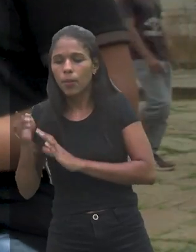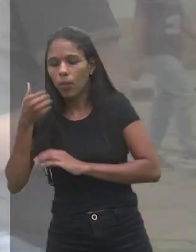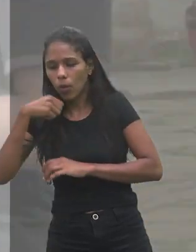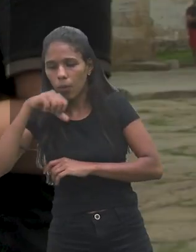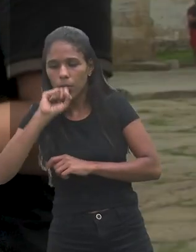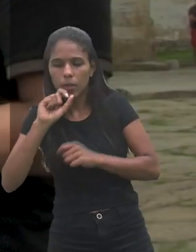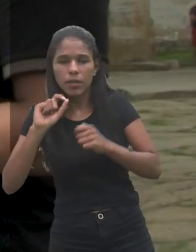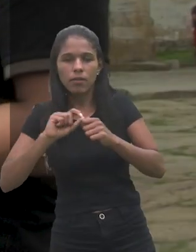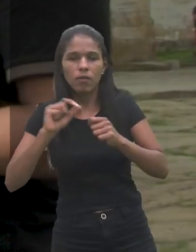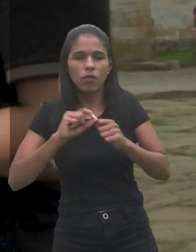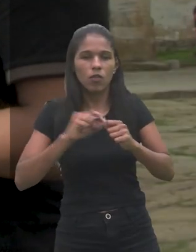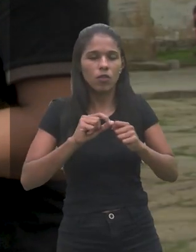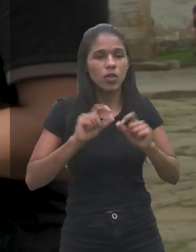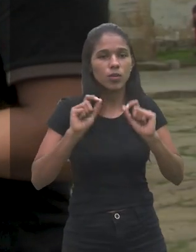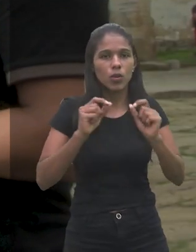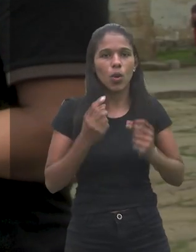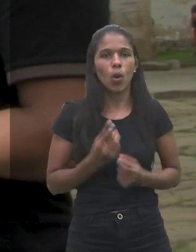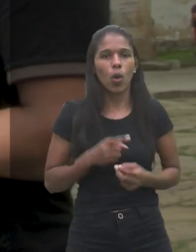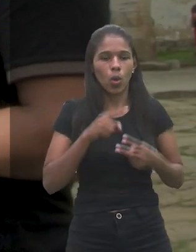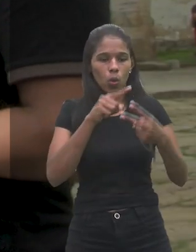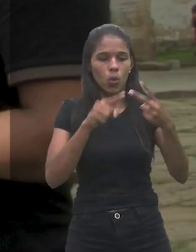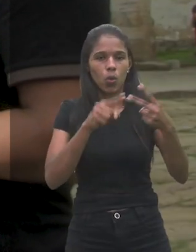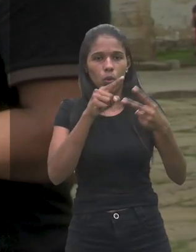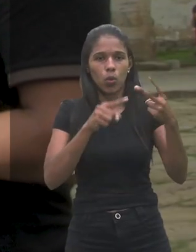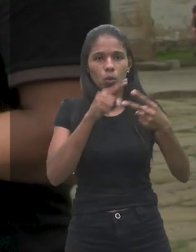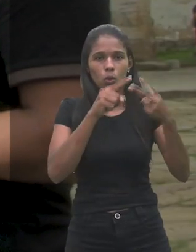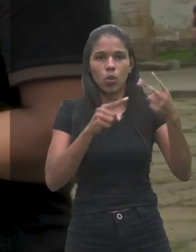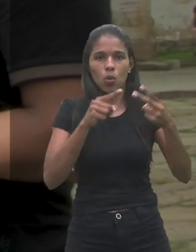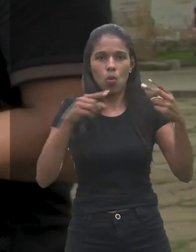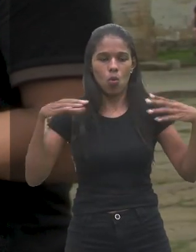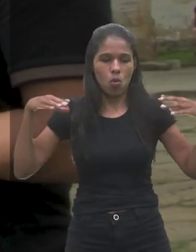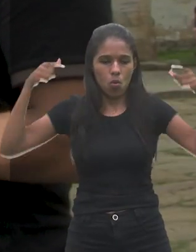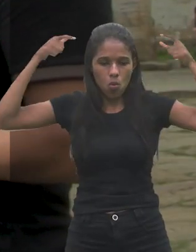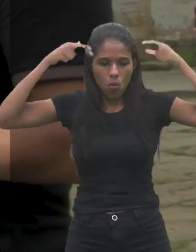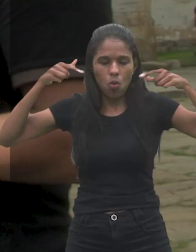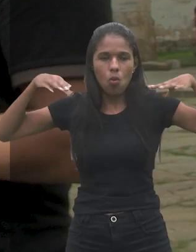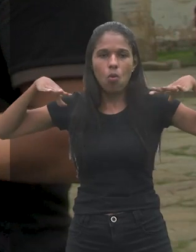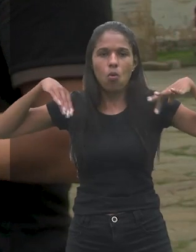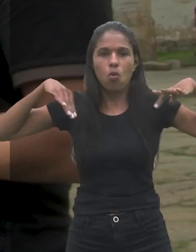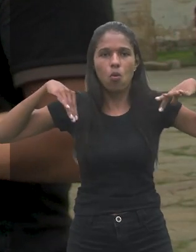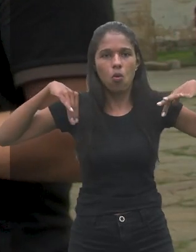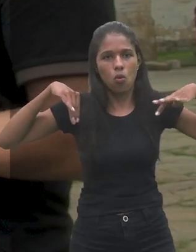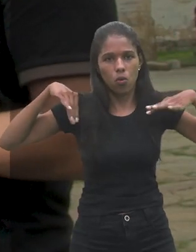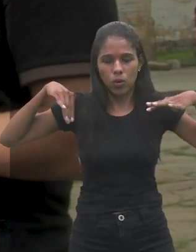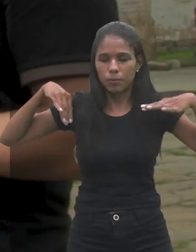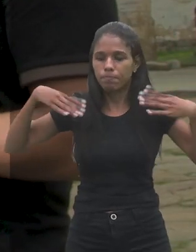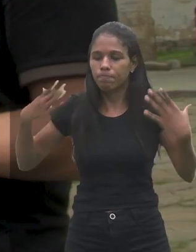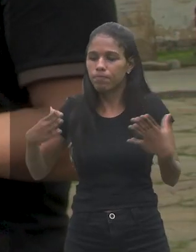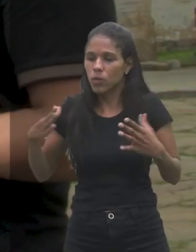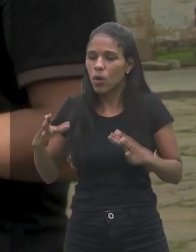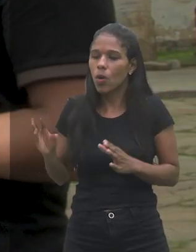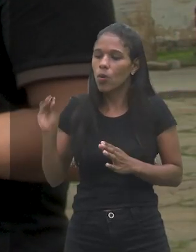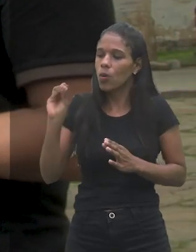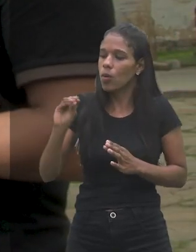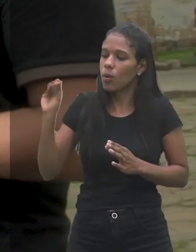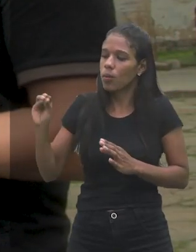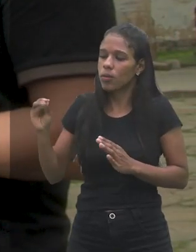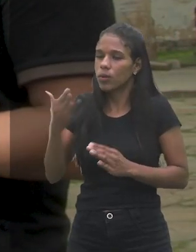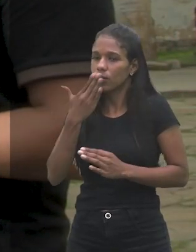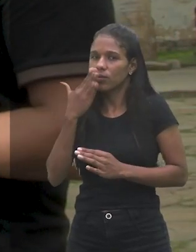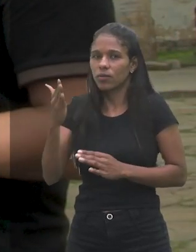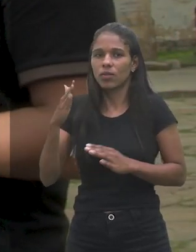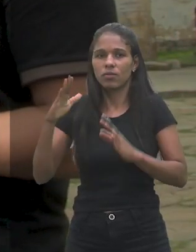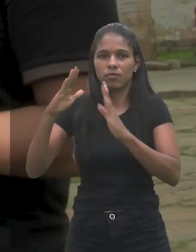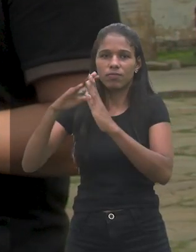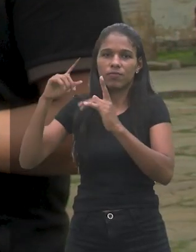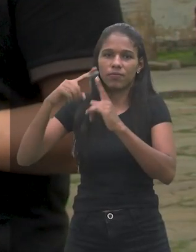Lisboa. Ó, uma curiosidade, gente, dentro da igreja, eles não vão poder filmar, mas vou adiantar